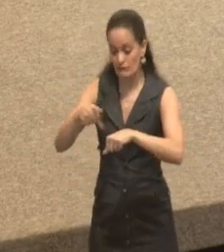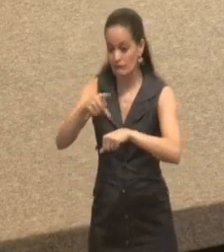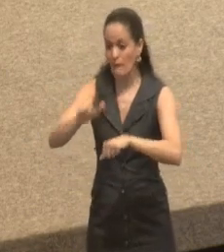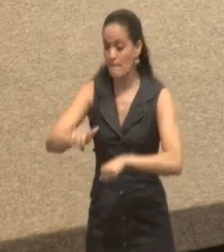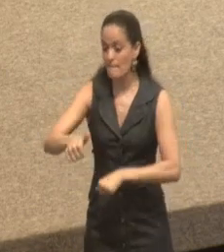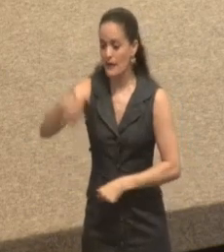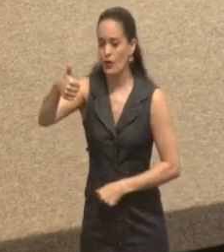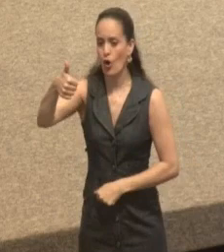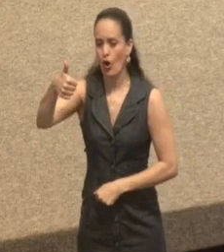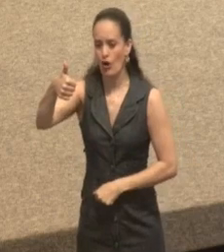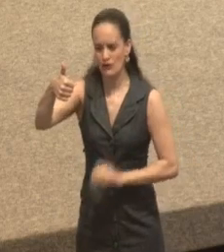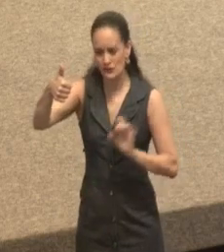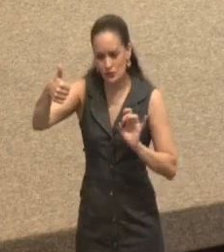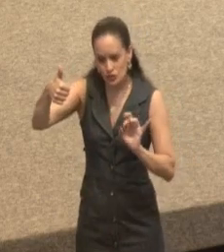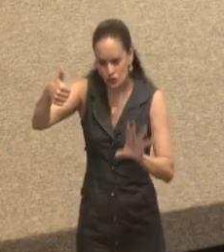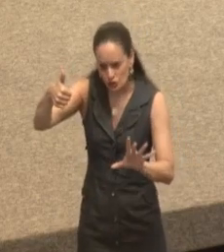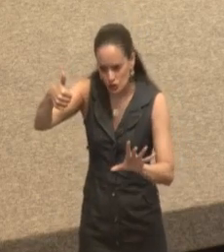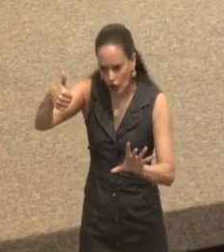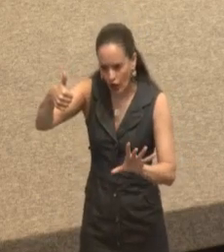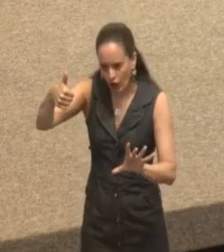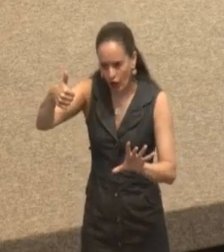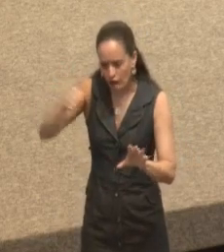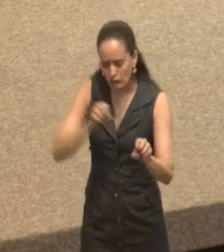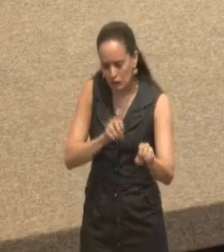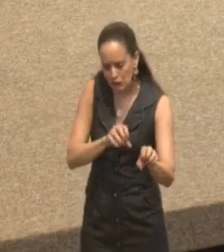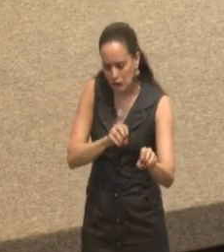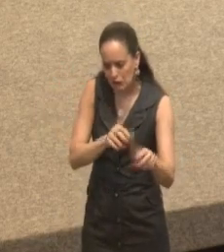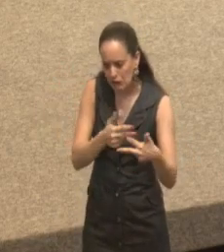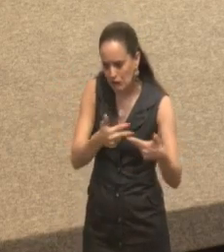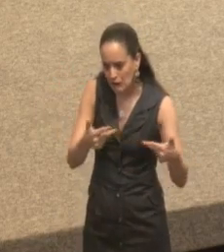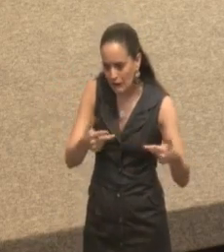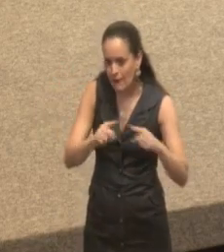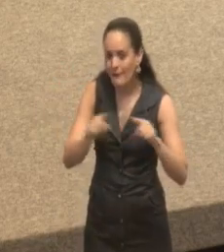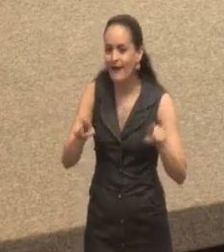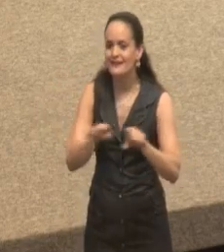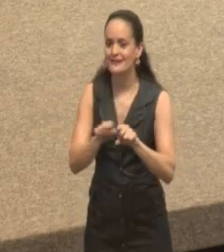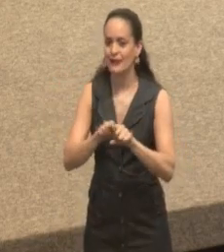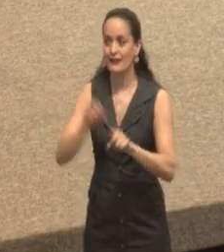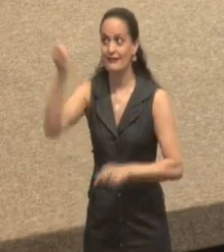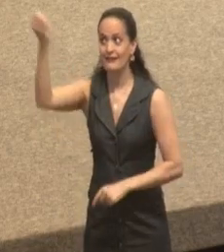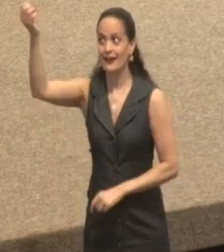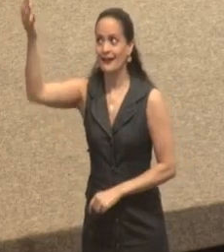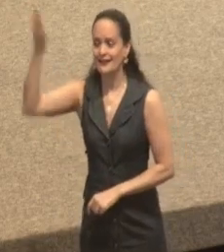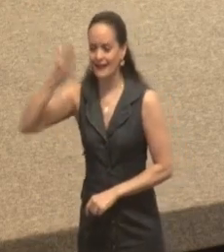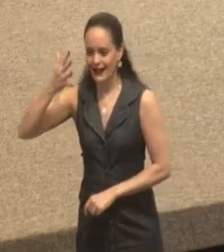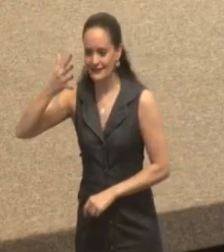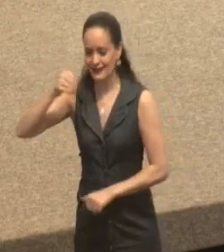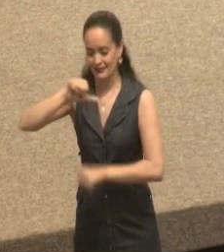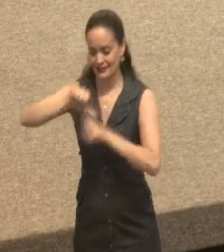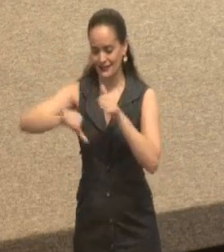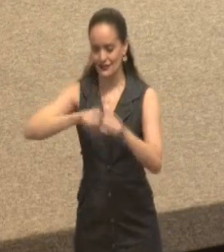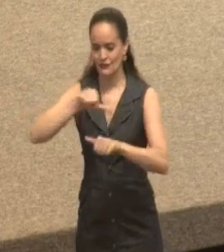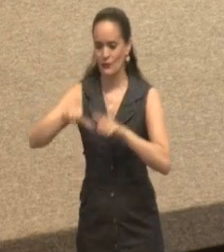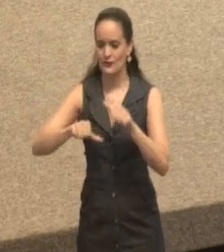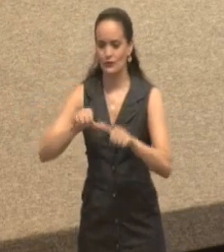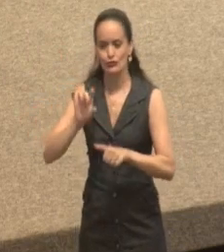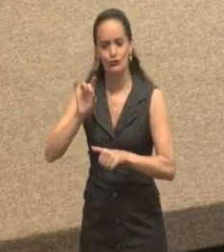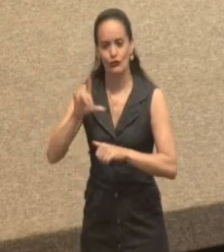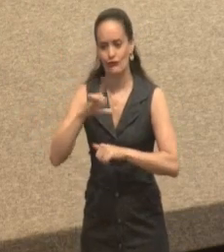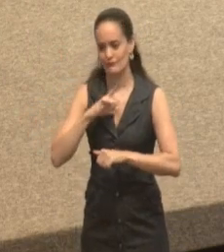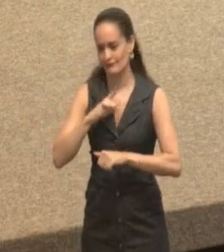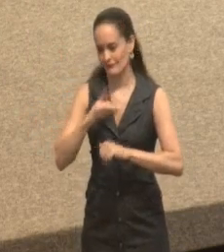não a partir apenas de indicadores sociais, mas da graça transformadora que só o Senhor Jesus